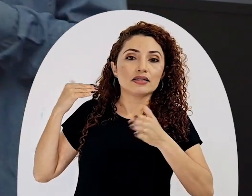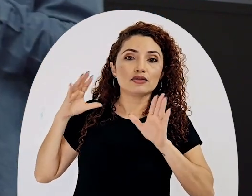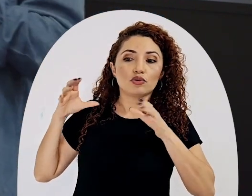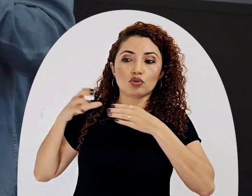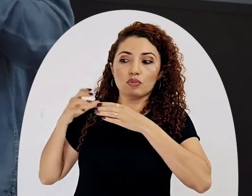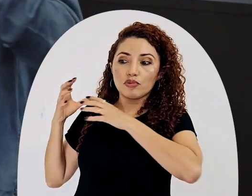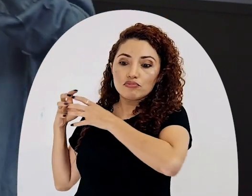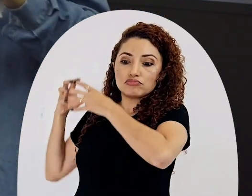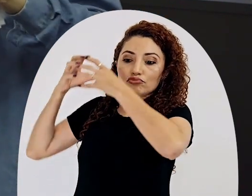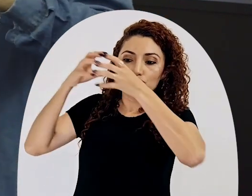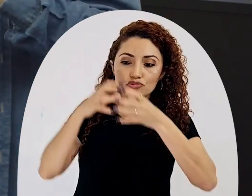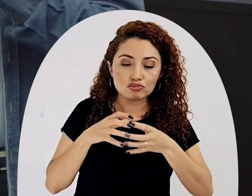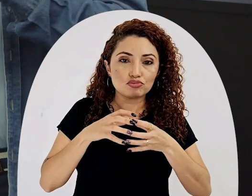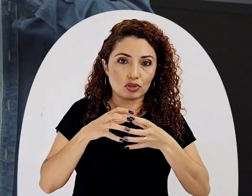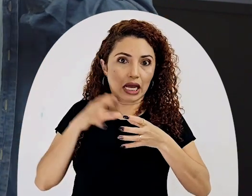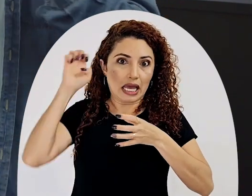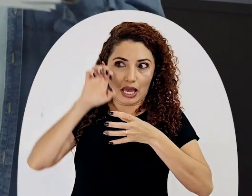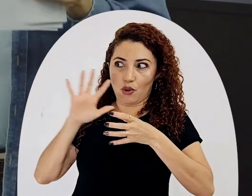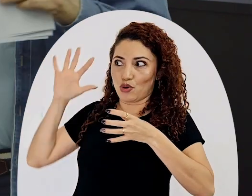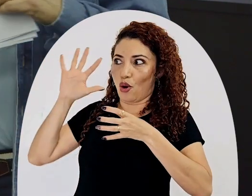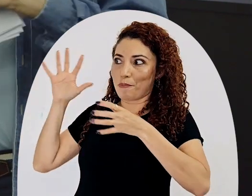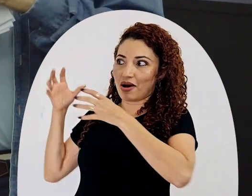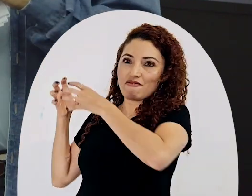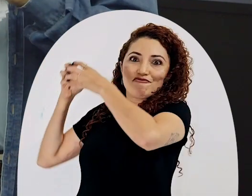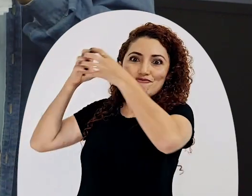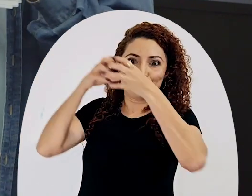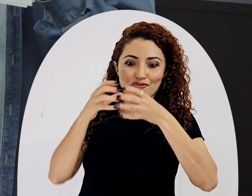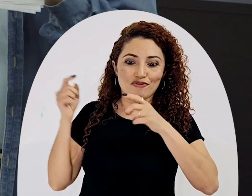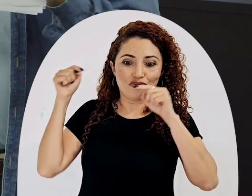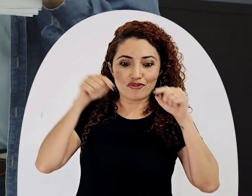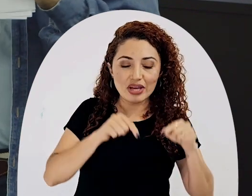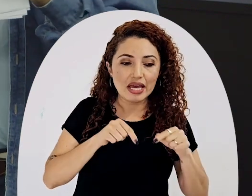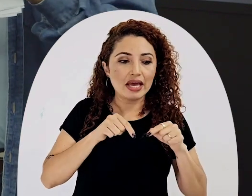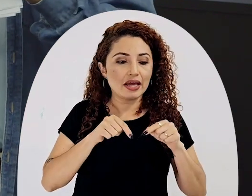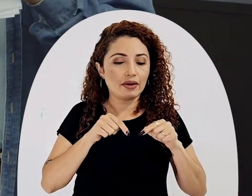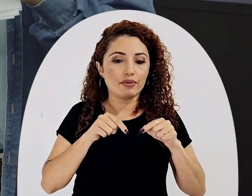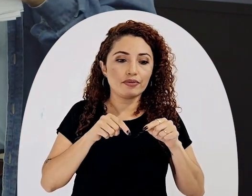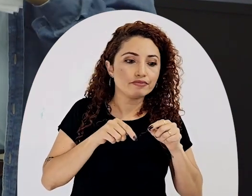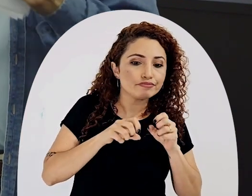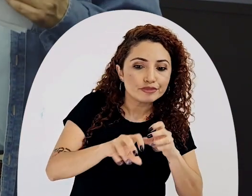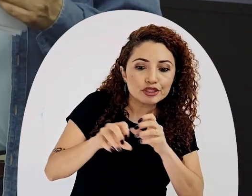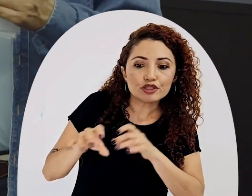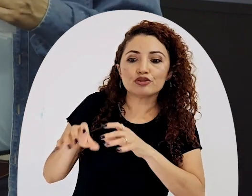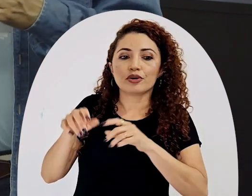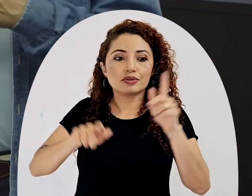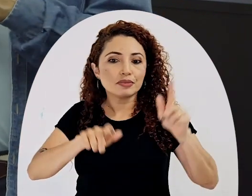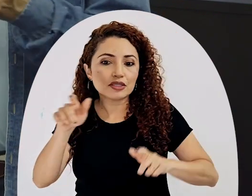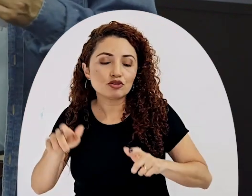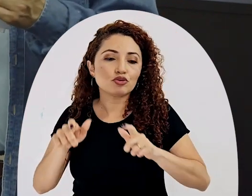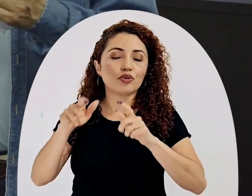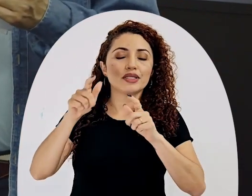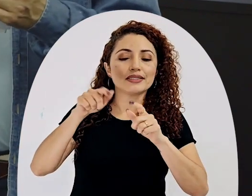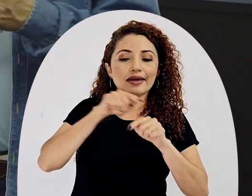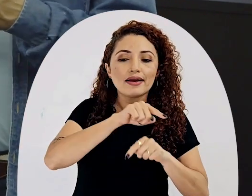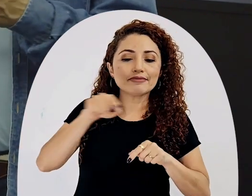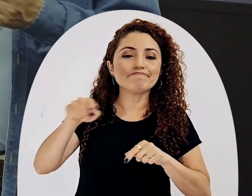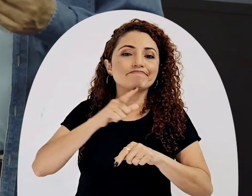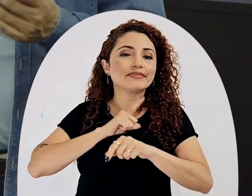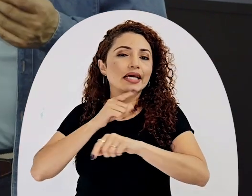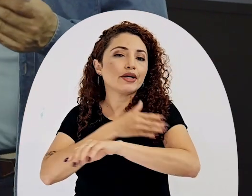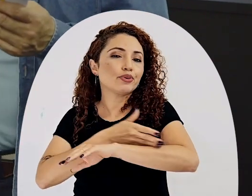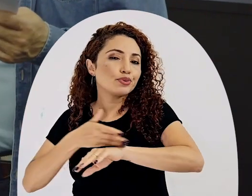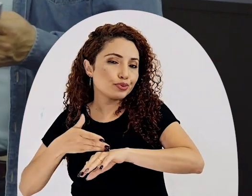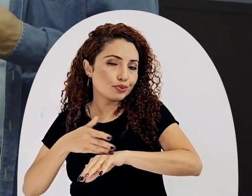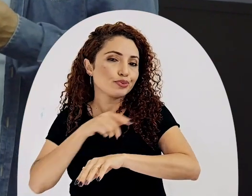europeus, né, então os costumes acabam tendo ali alguns refletindo no ambiente. Até mesmo